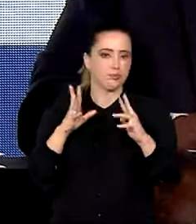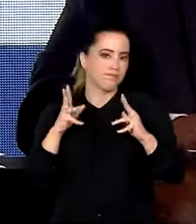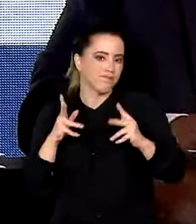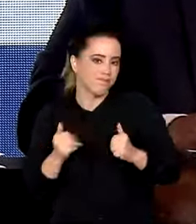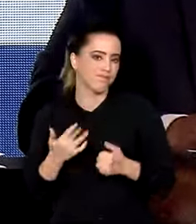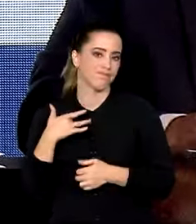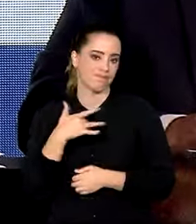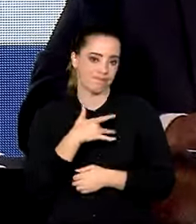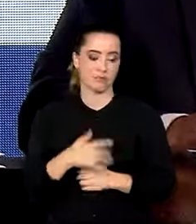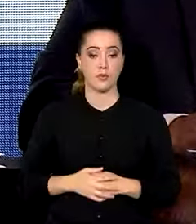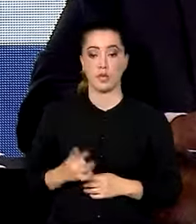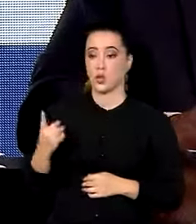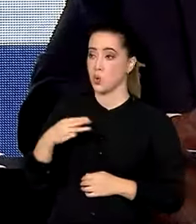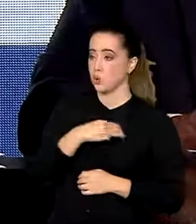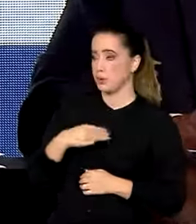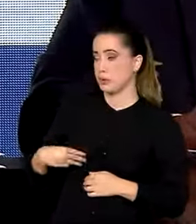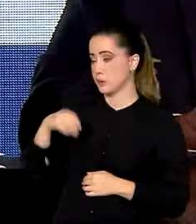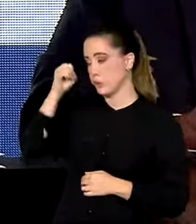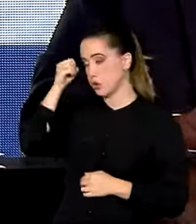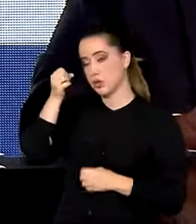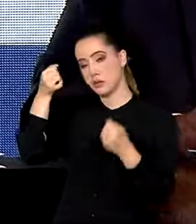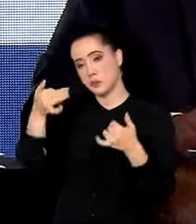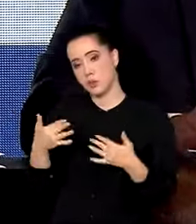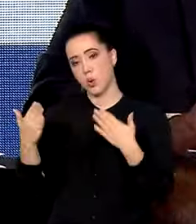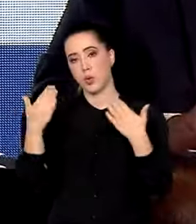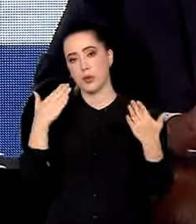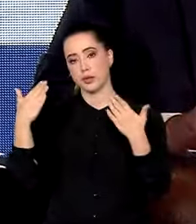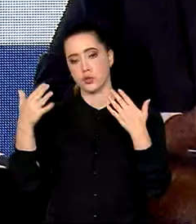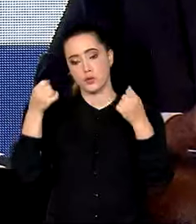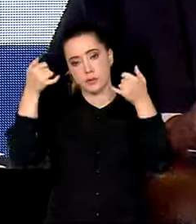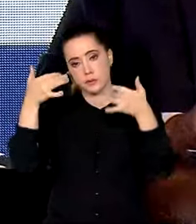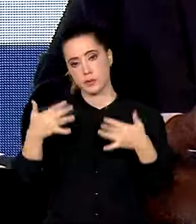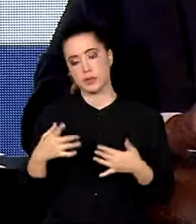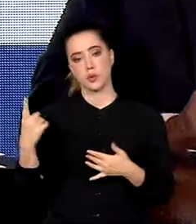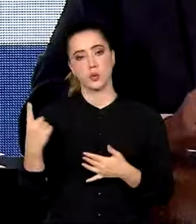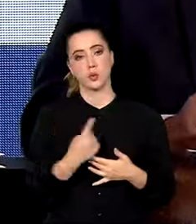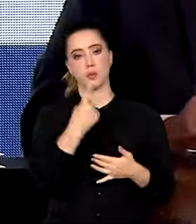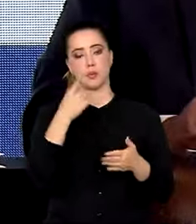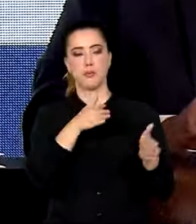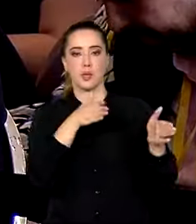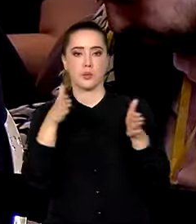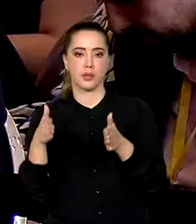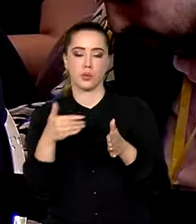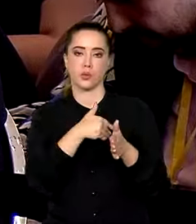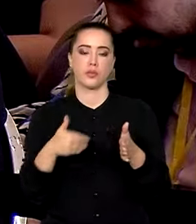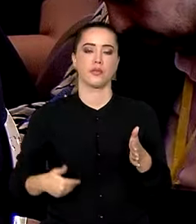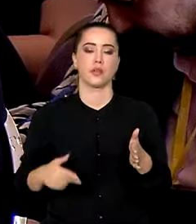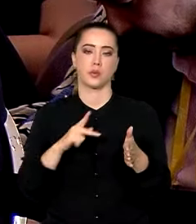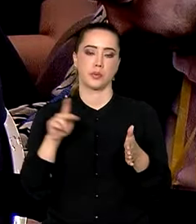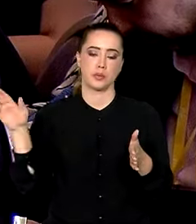Relações Institucionais, Alexandre Padilha, fez um balanço das ações no primeiro ano de governo Lula, que